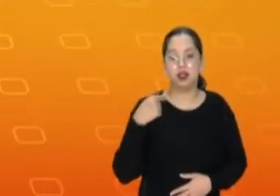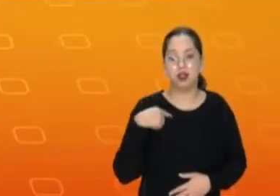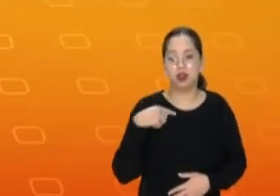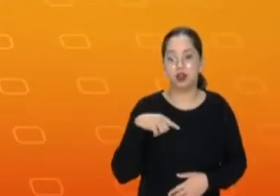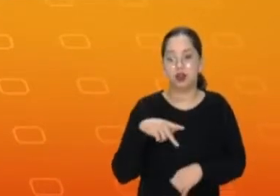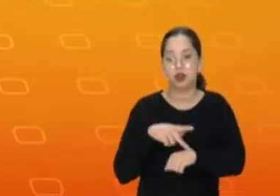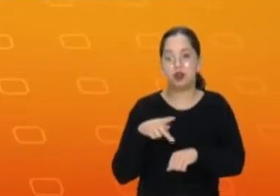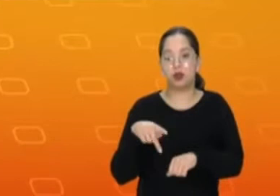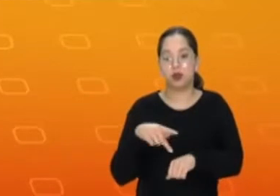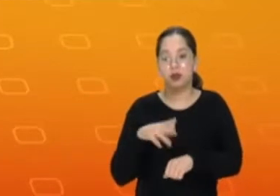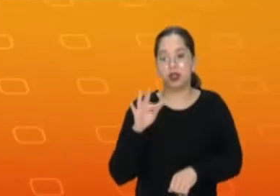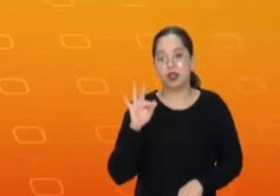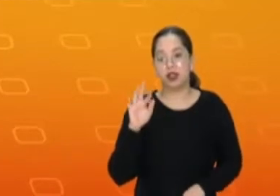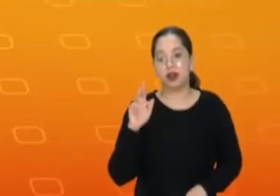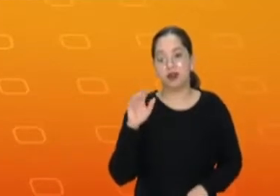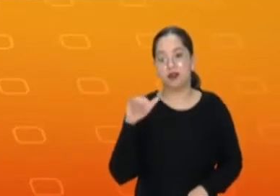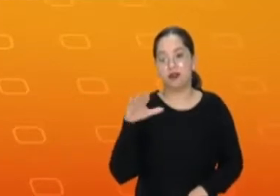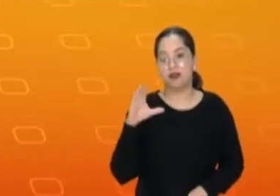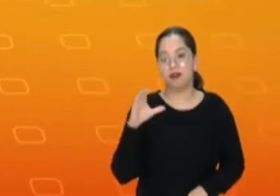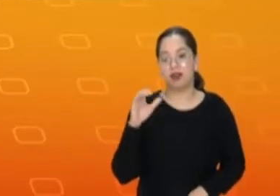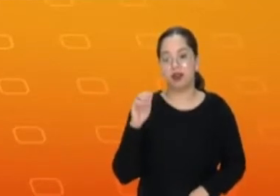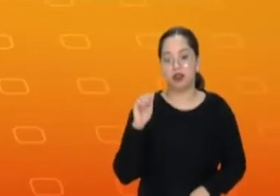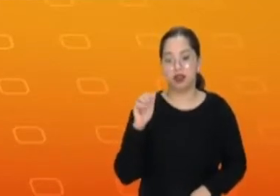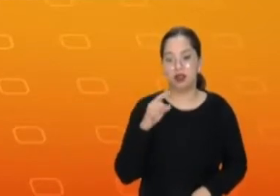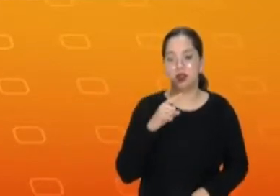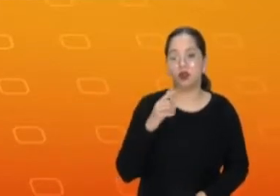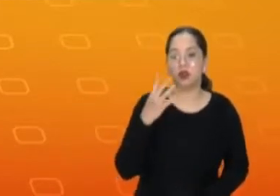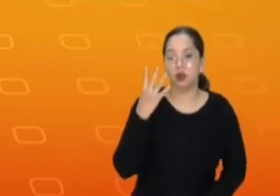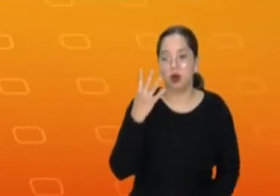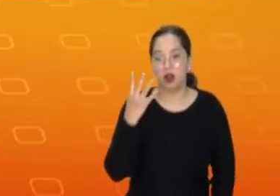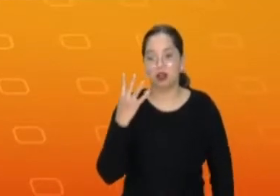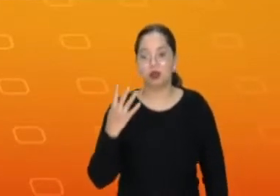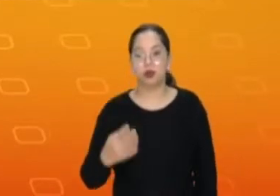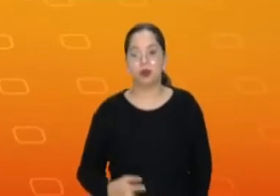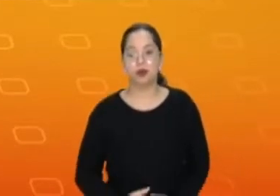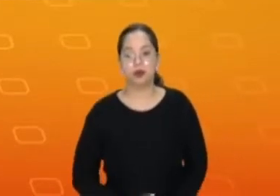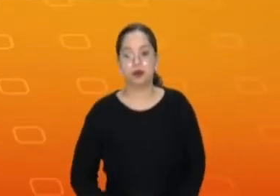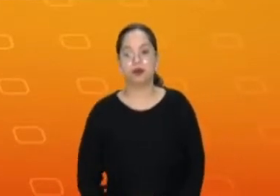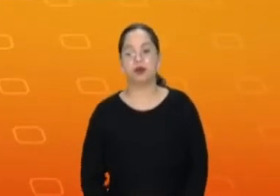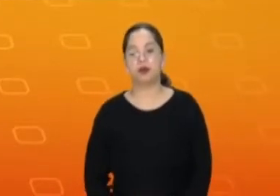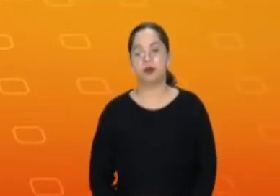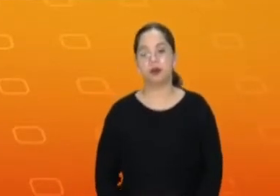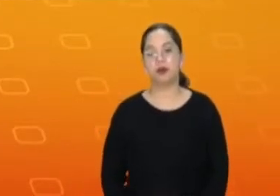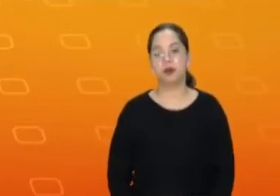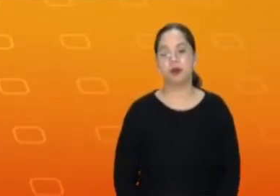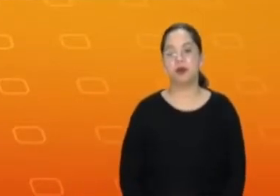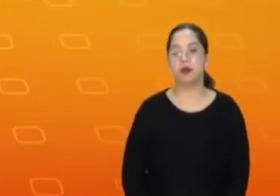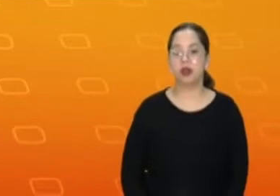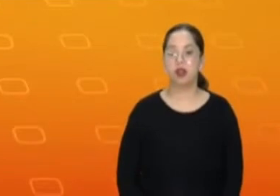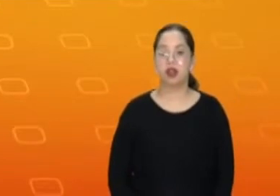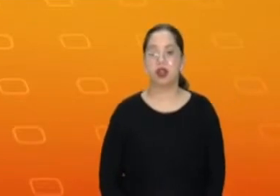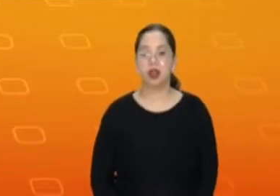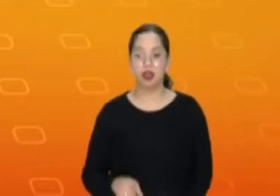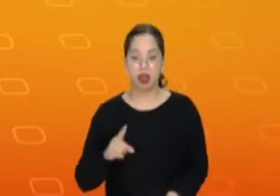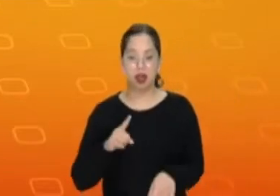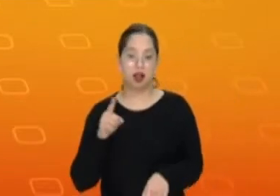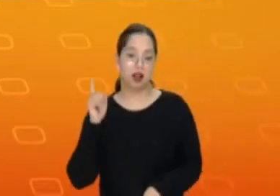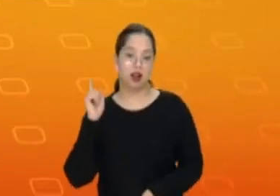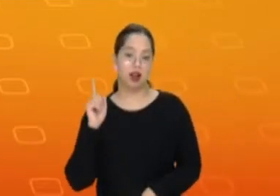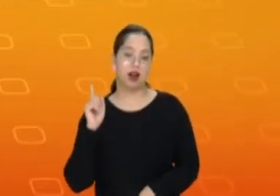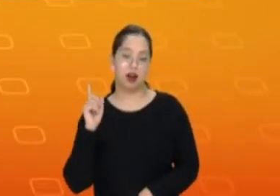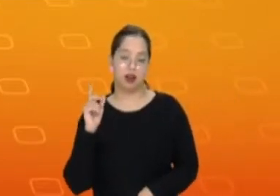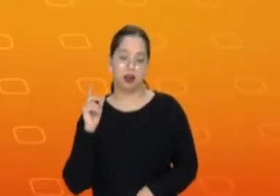Canal 4, né, tinha o Ford dele lá, e na época o CEO, o CTO, que tomou